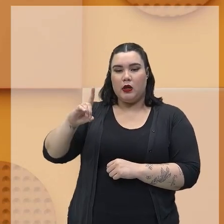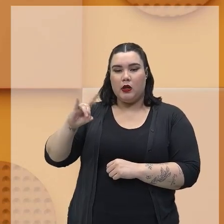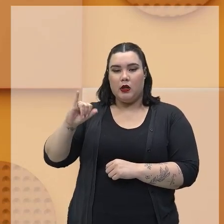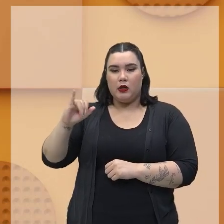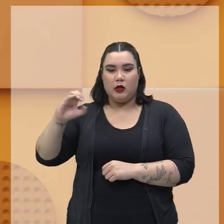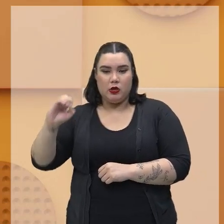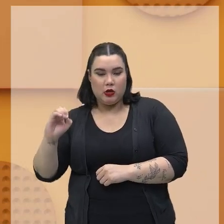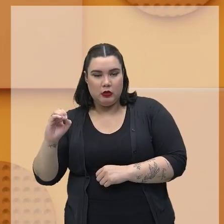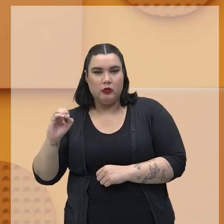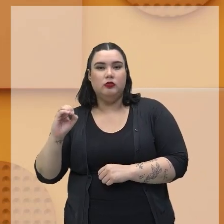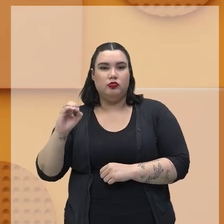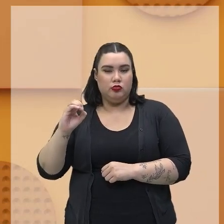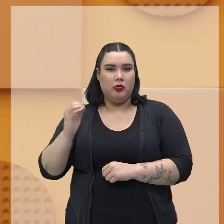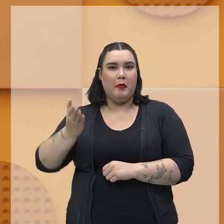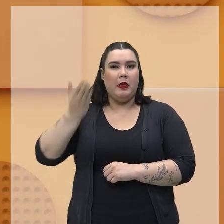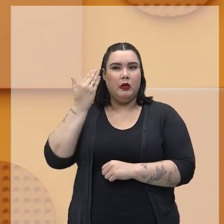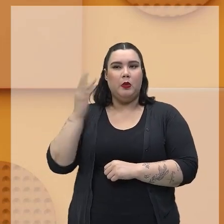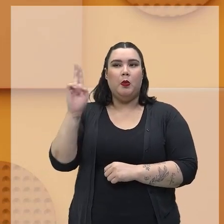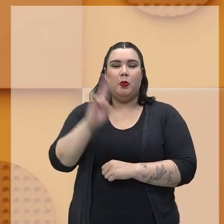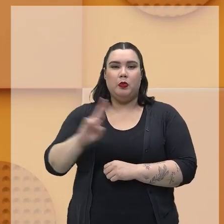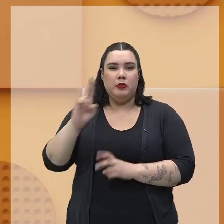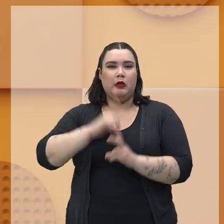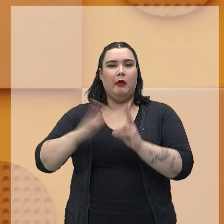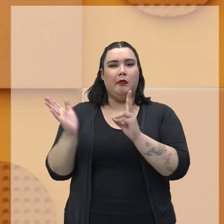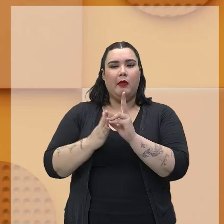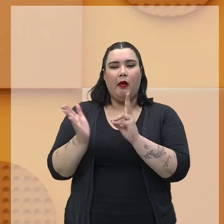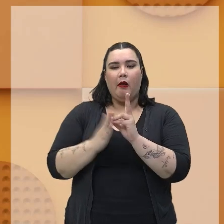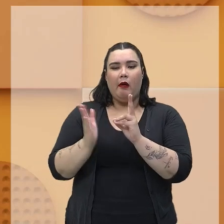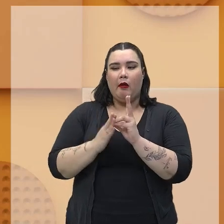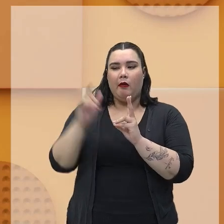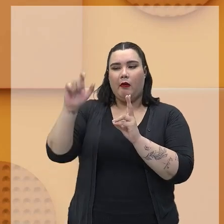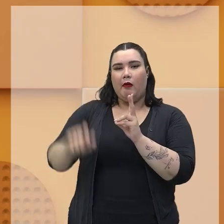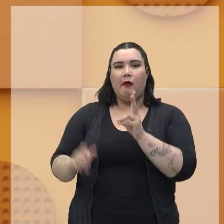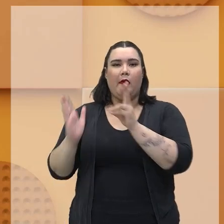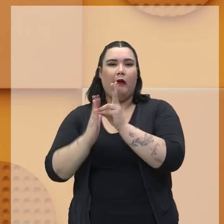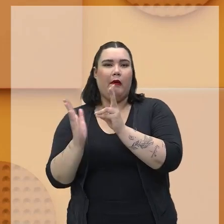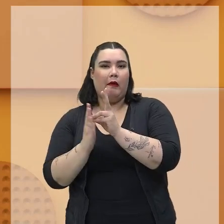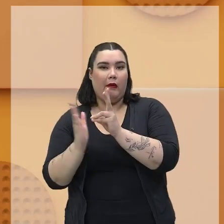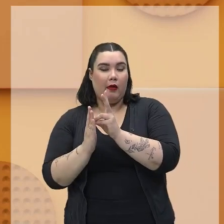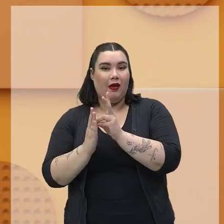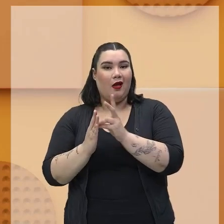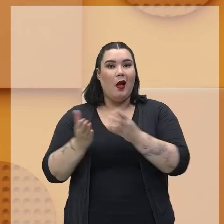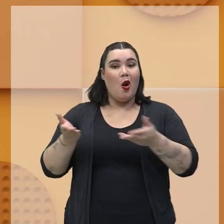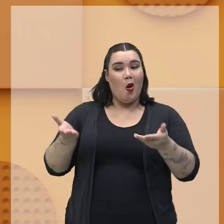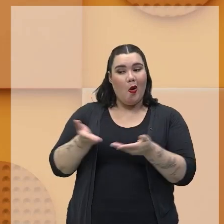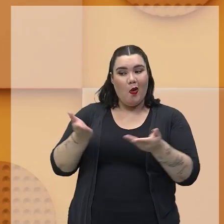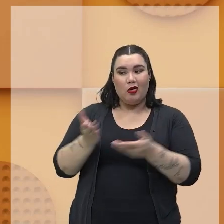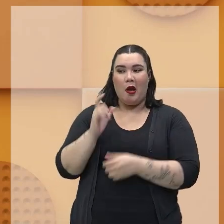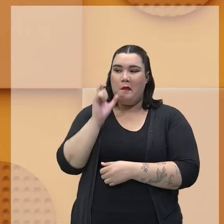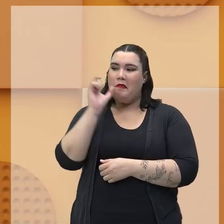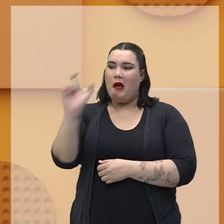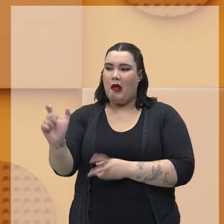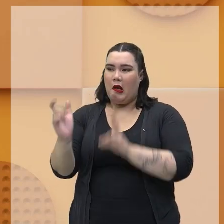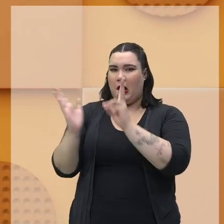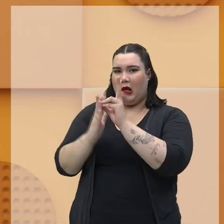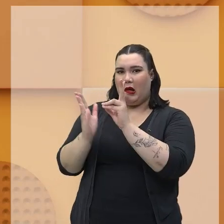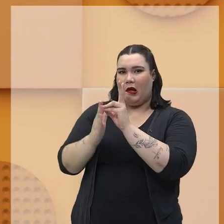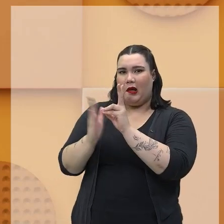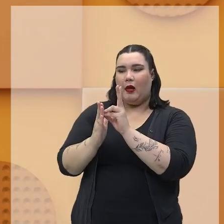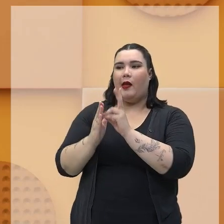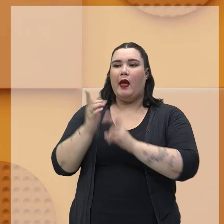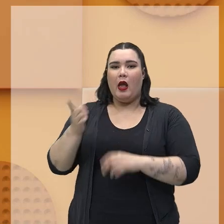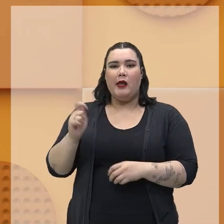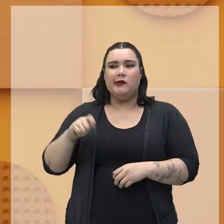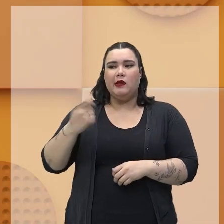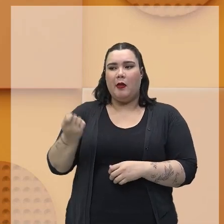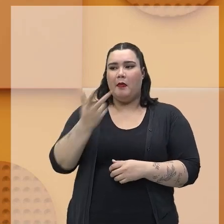foi utilizado para designar as populações indígenas, hoje é pejorativo. Porque quando a gente fala em índio, galera, a gente